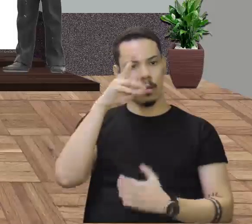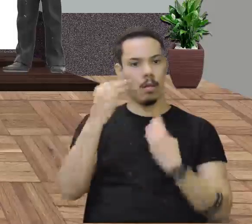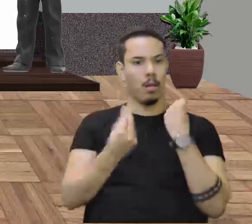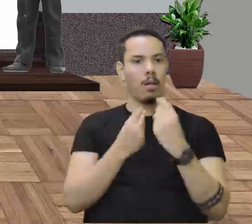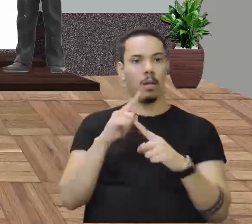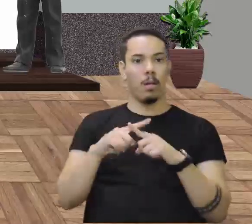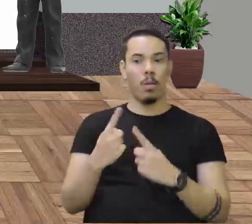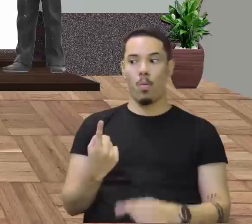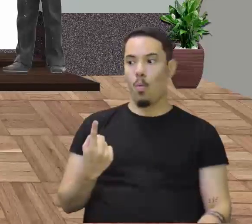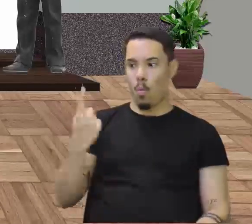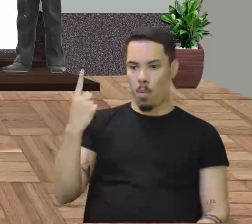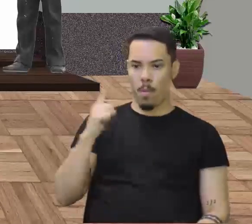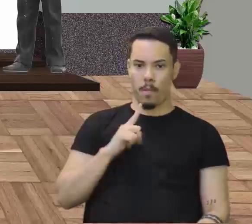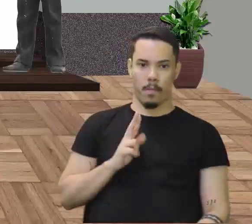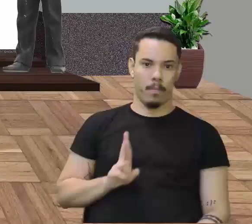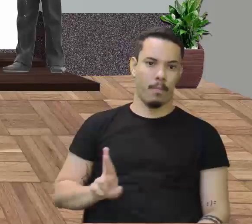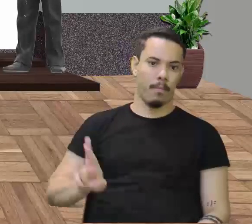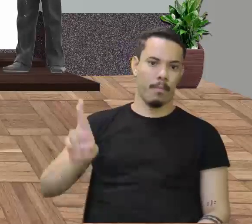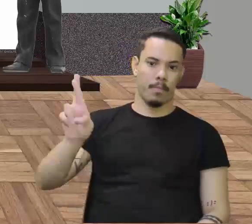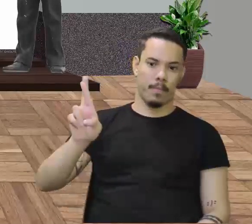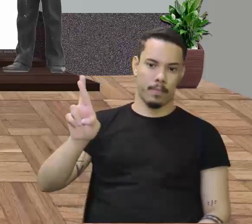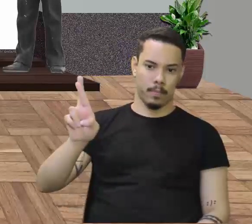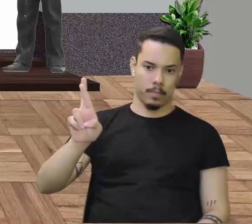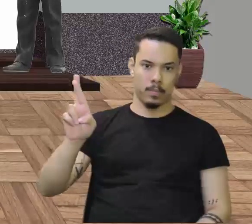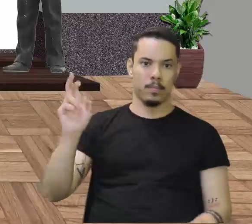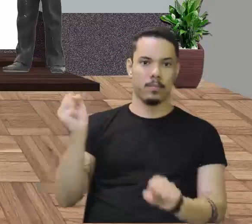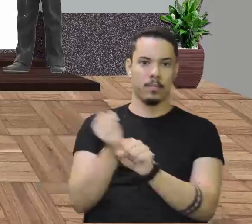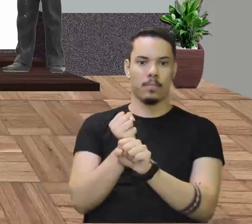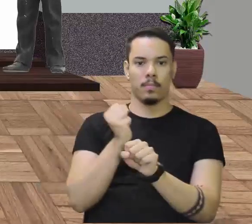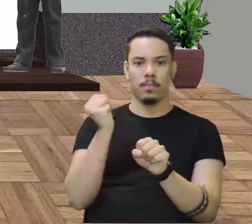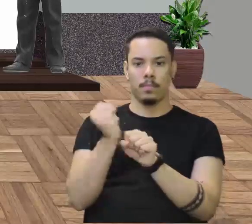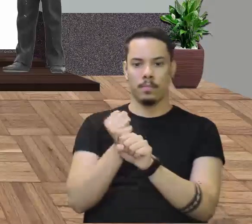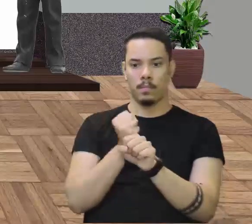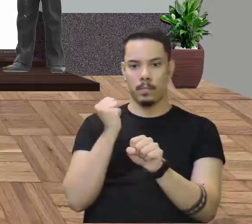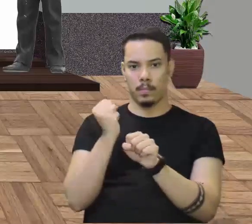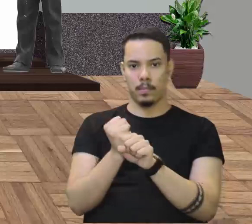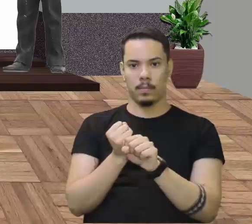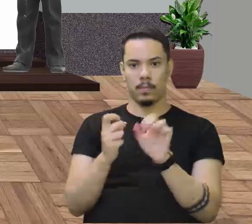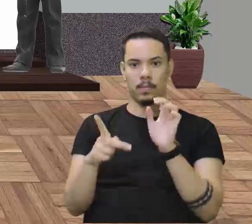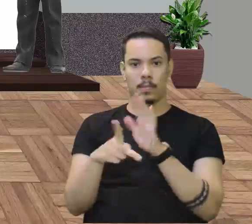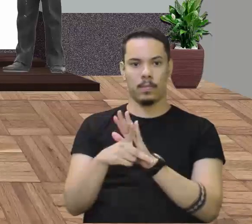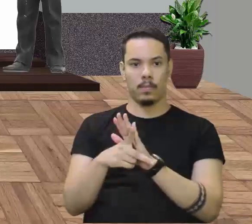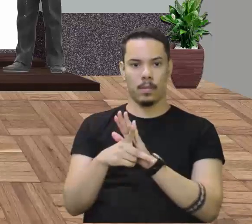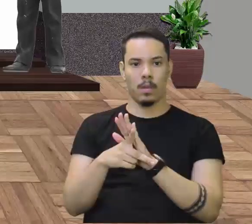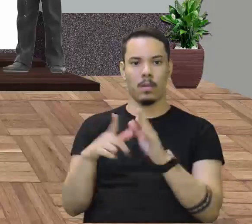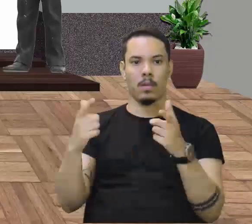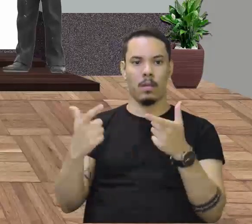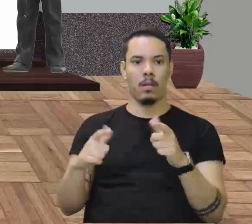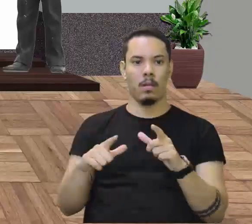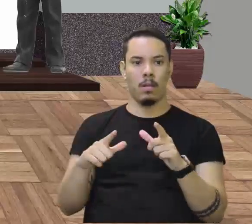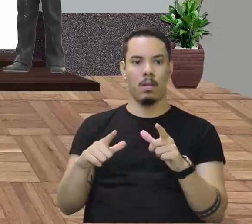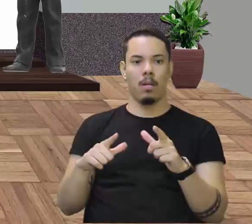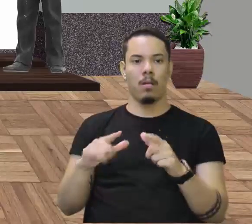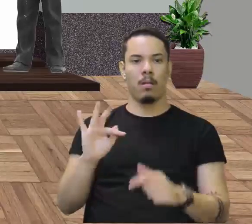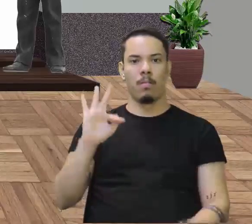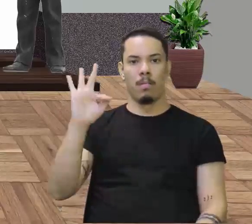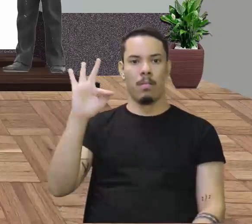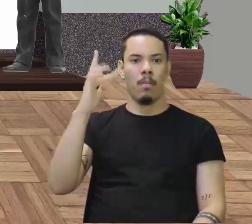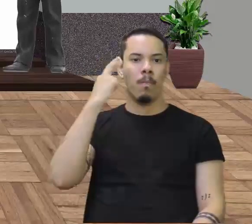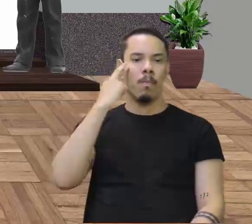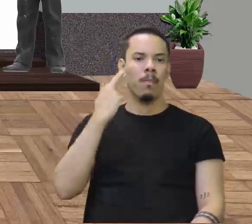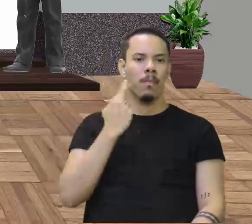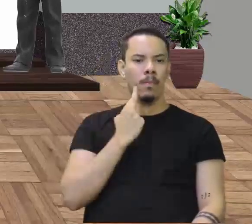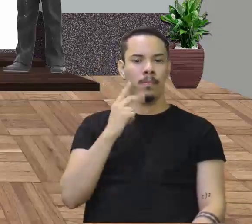só que uma delas vai ficar responsável por essas construções aqui no território federal de Rondônia, que ela pega essa